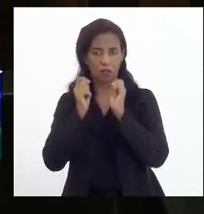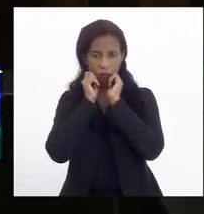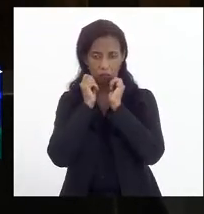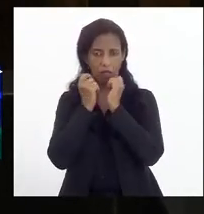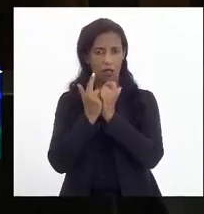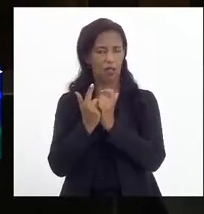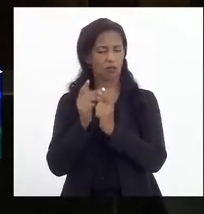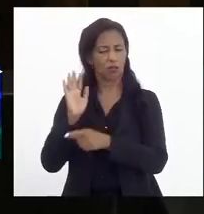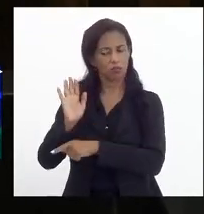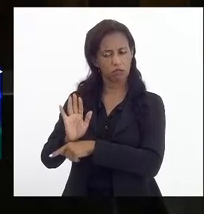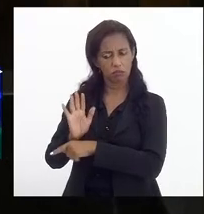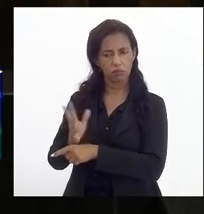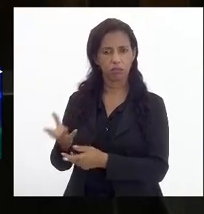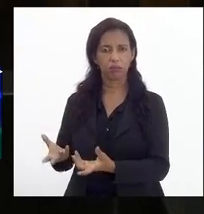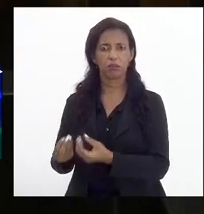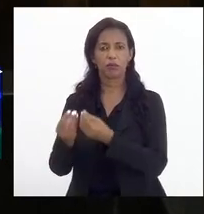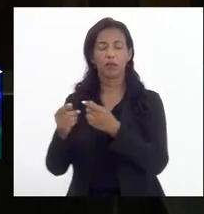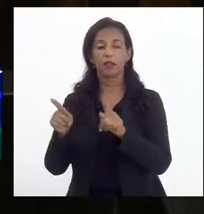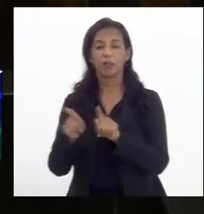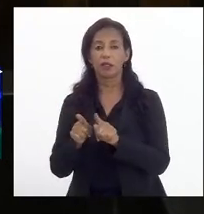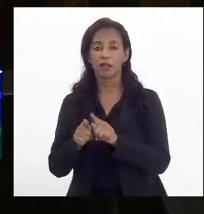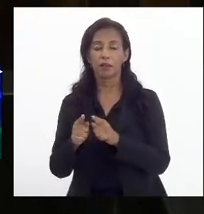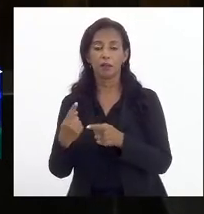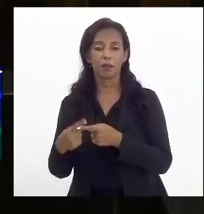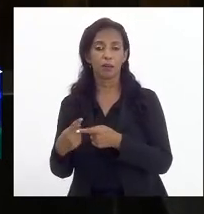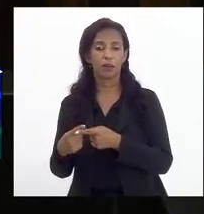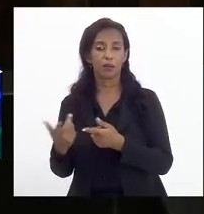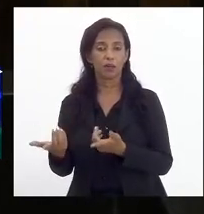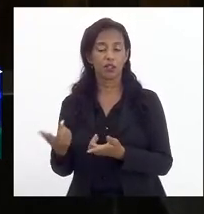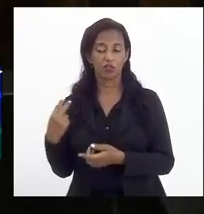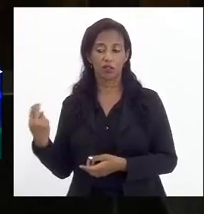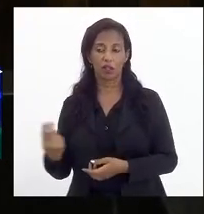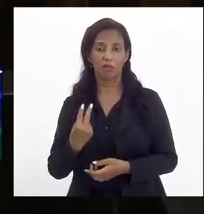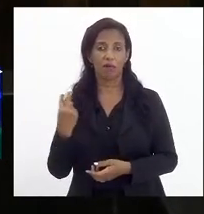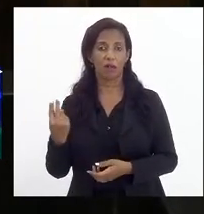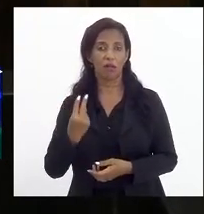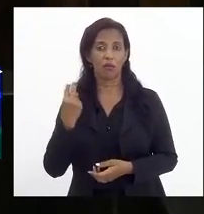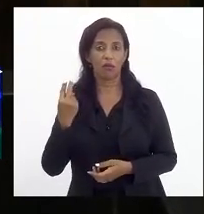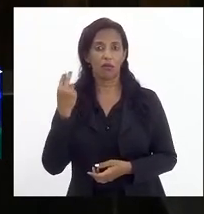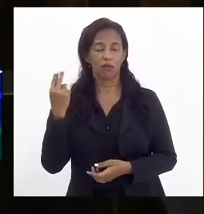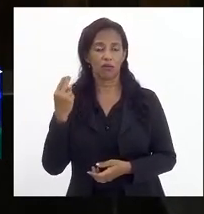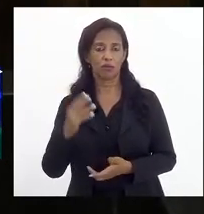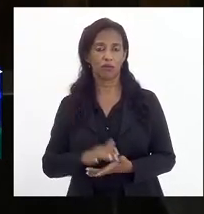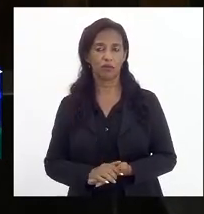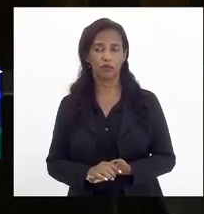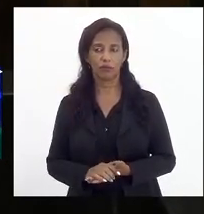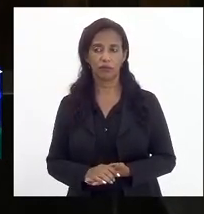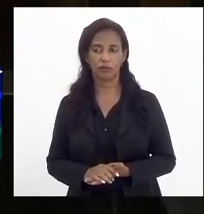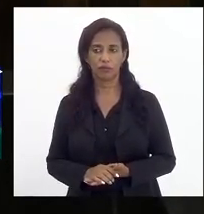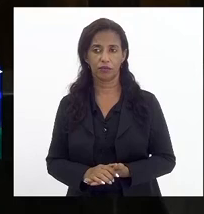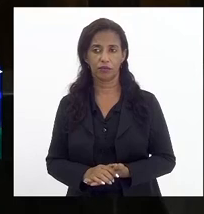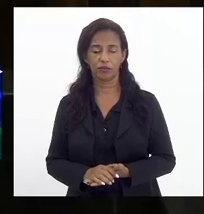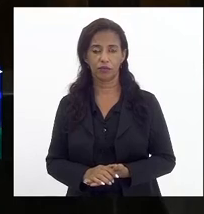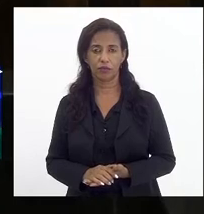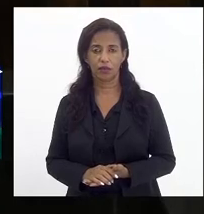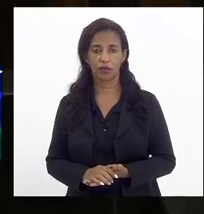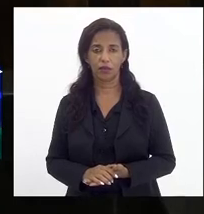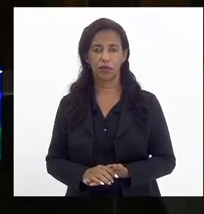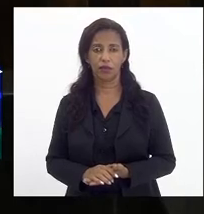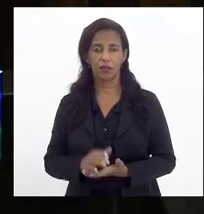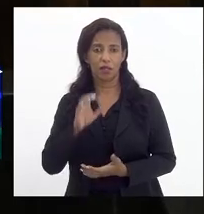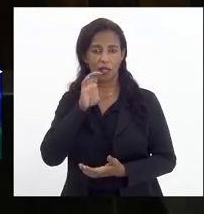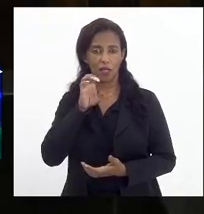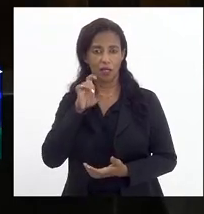muito e também porque tá lançado valores dos anjos e das outorgas